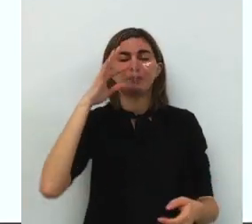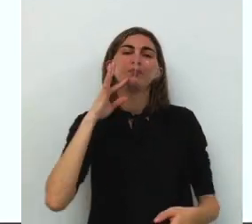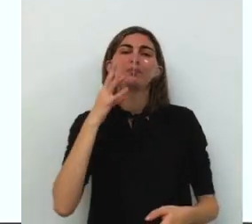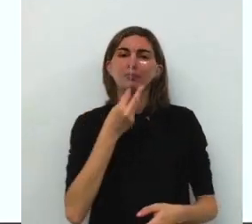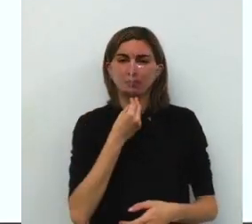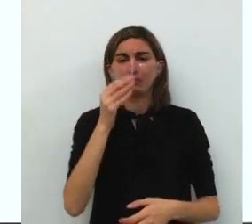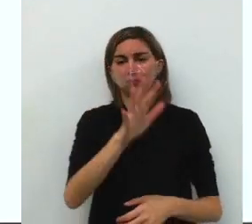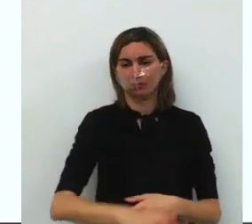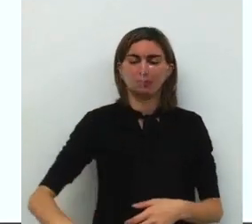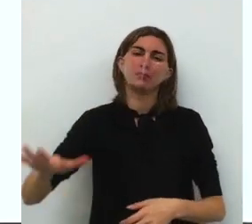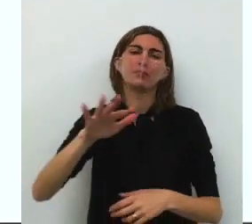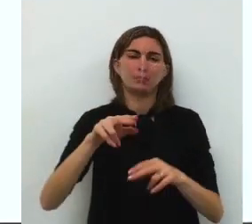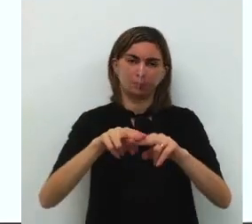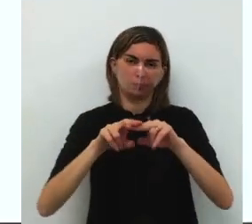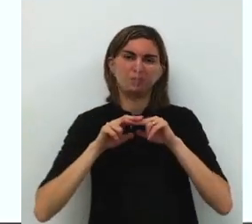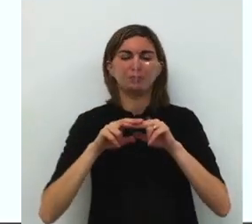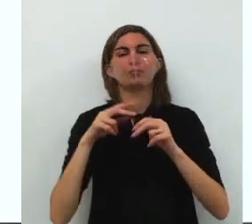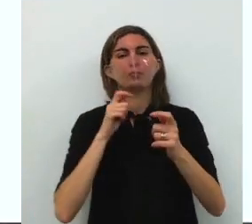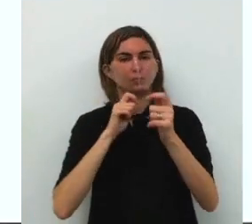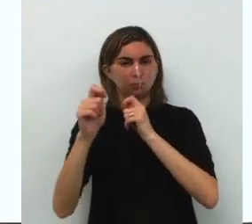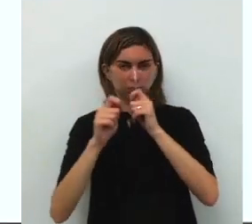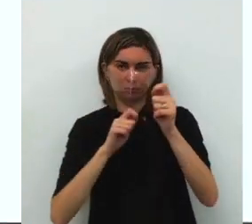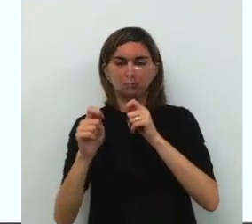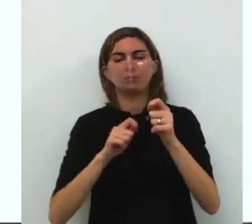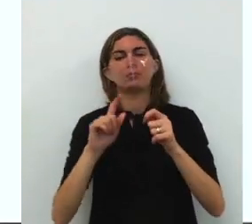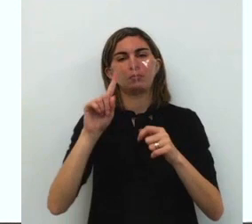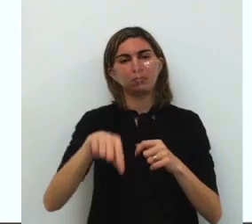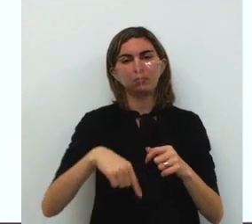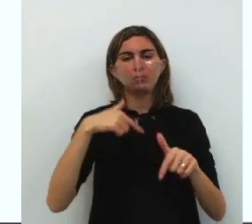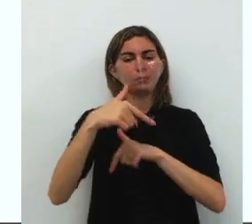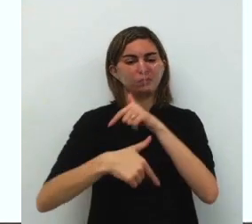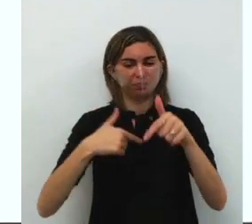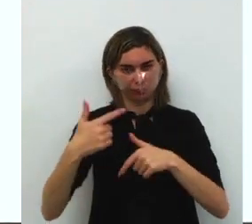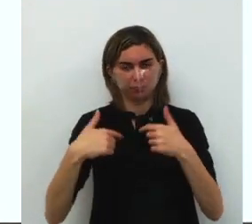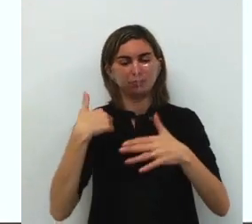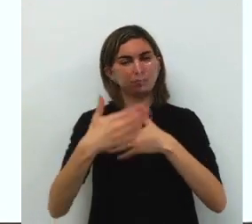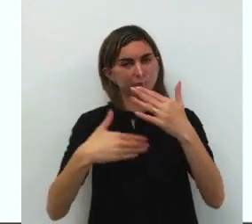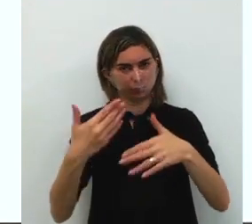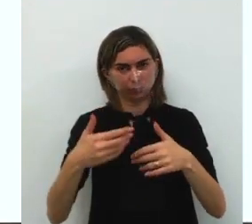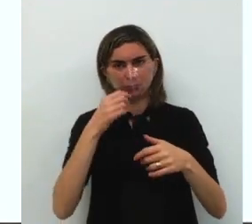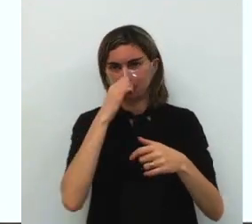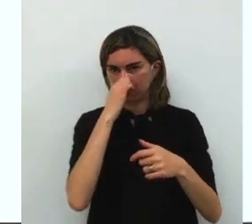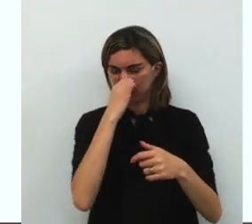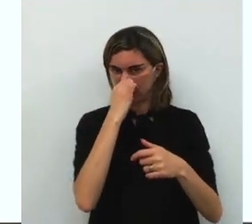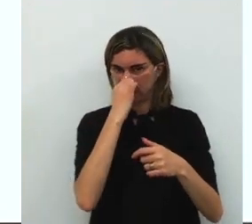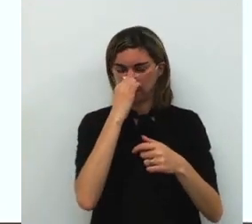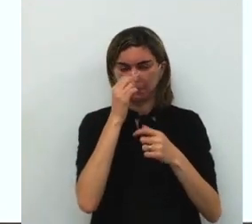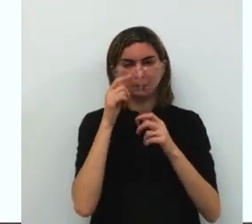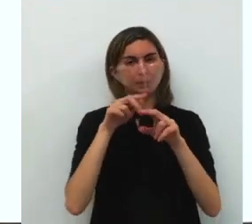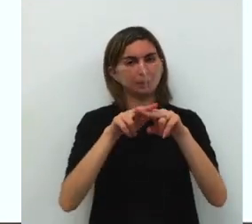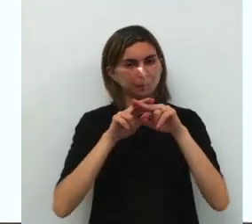Conhecimento em todas as áreas. Por isso que a entrevista é um serviço que beneficia o